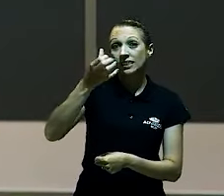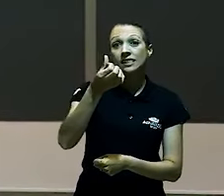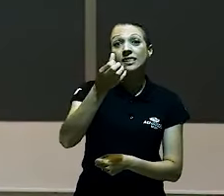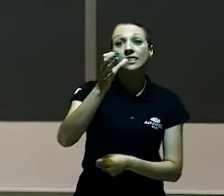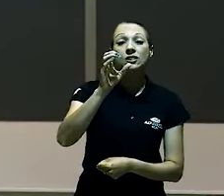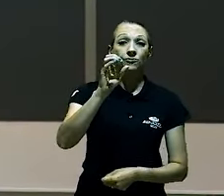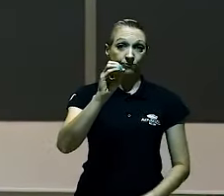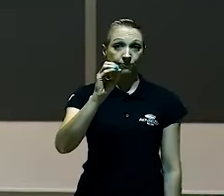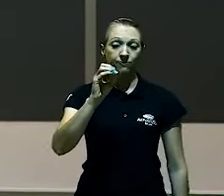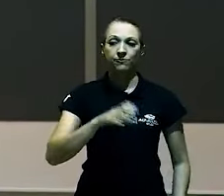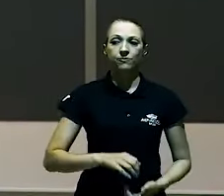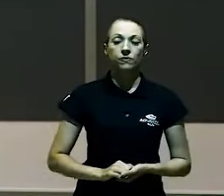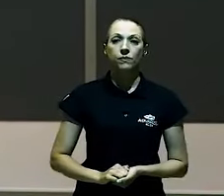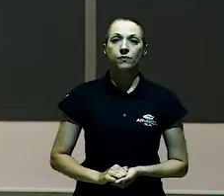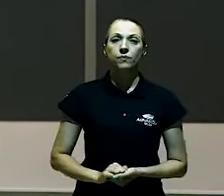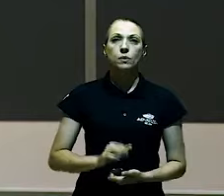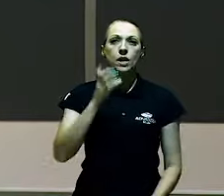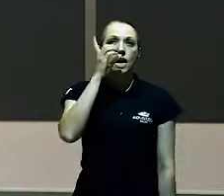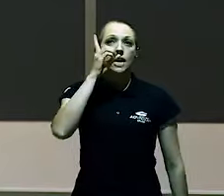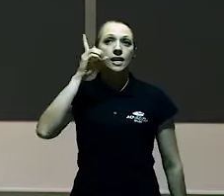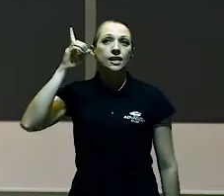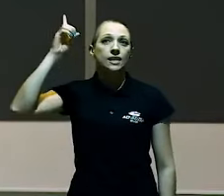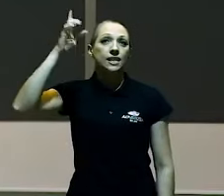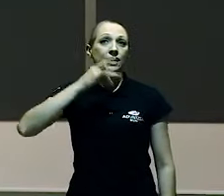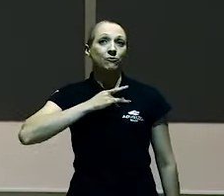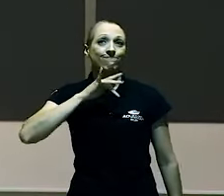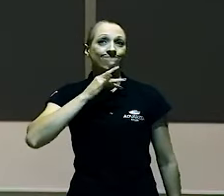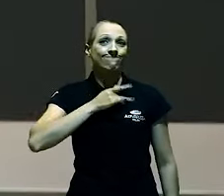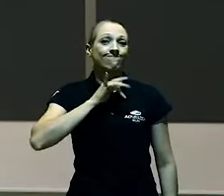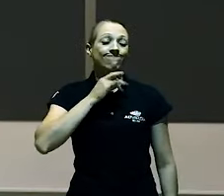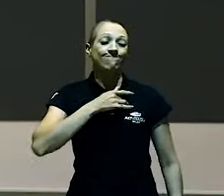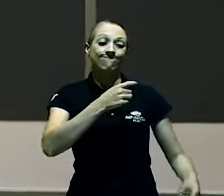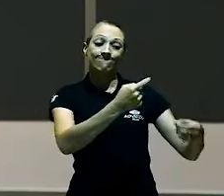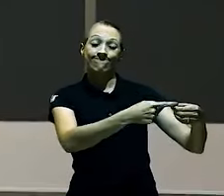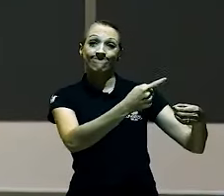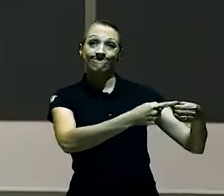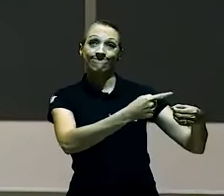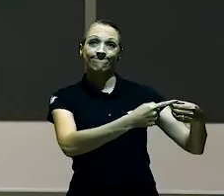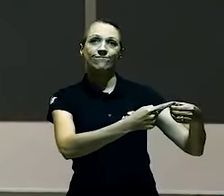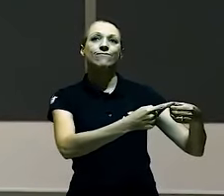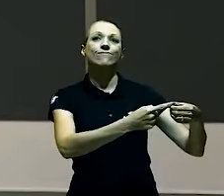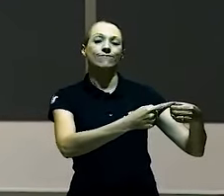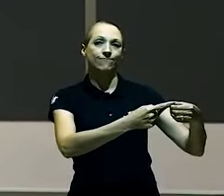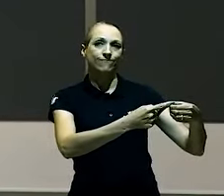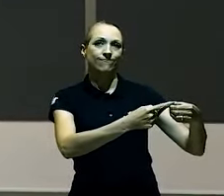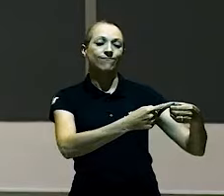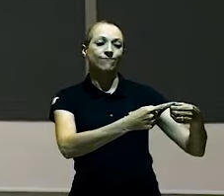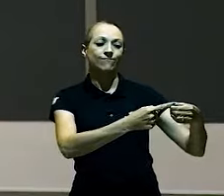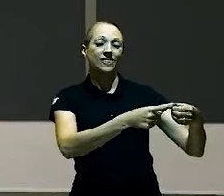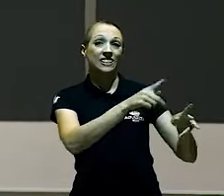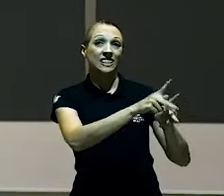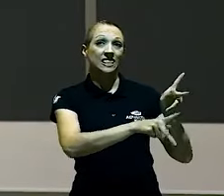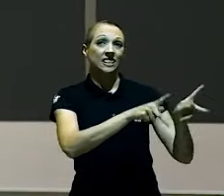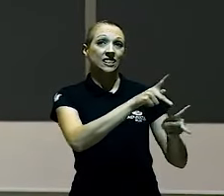Israel. Deus está tendo misericórdia de uma nação que aproximadamente 40, 50 anos